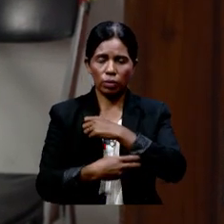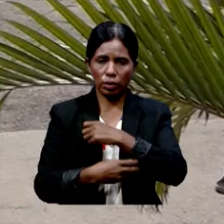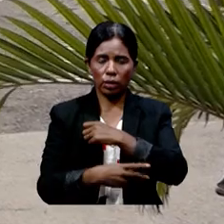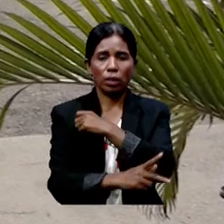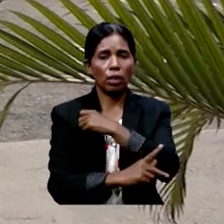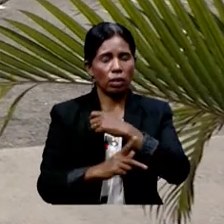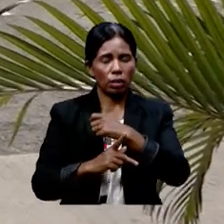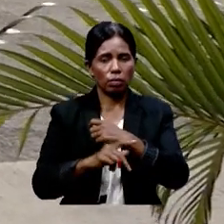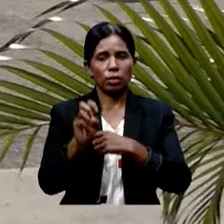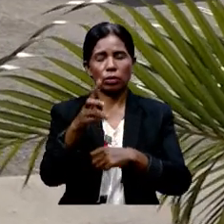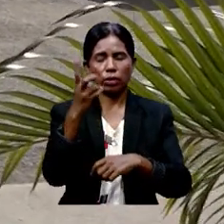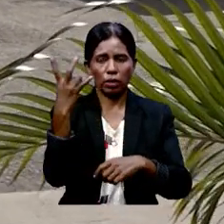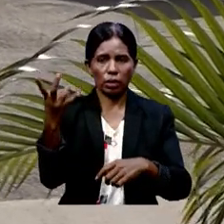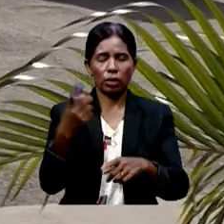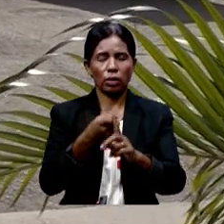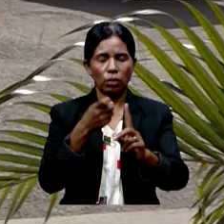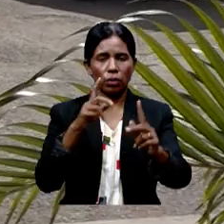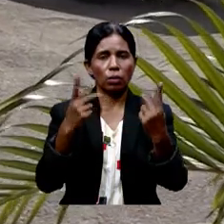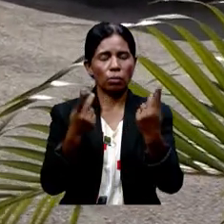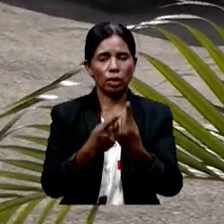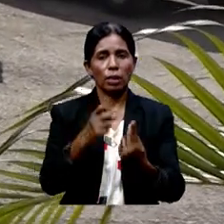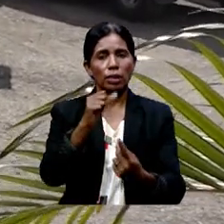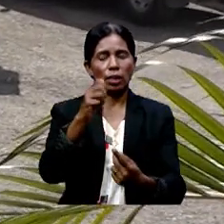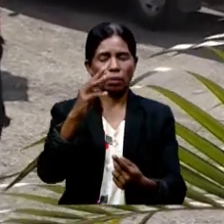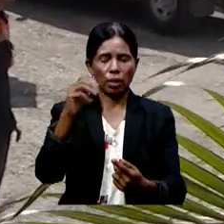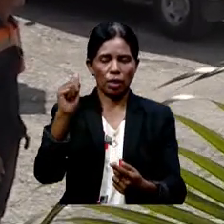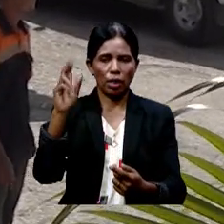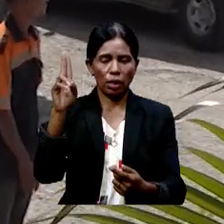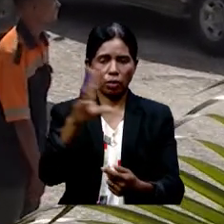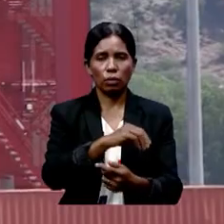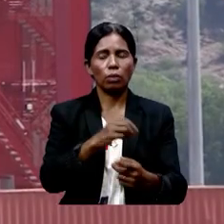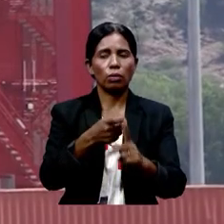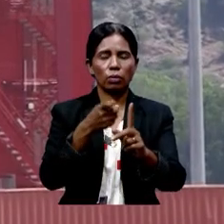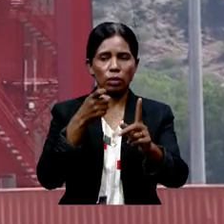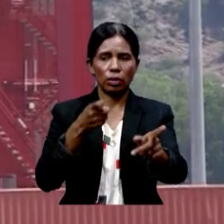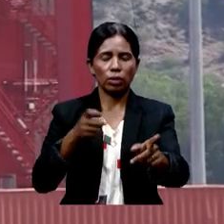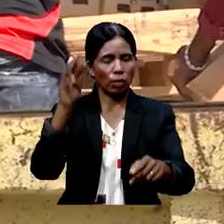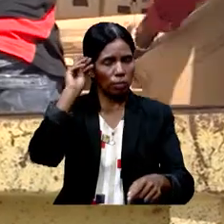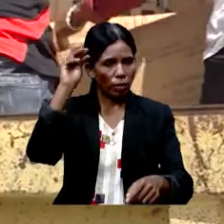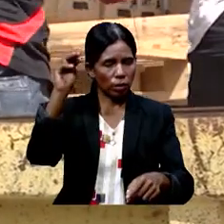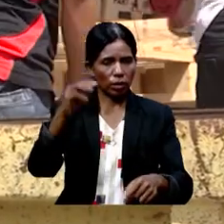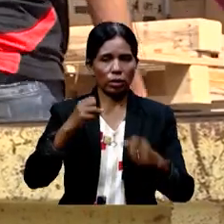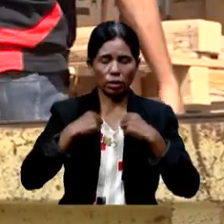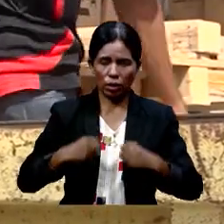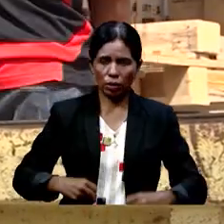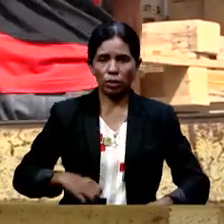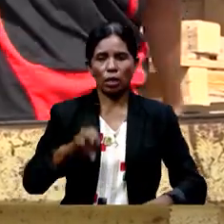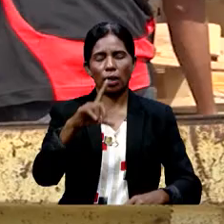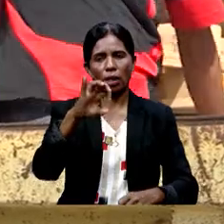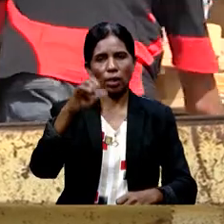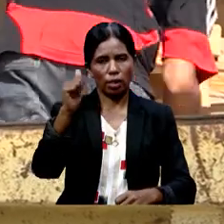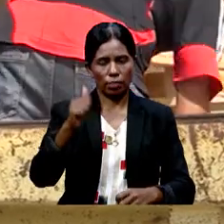uma casa Sosai Moro, Rússia e Companhia Salimago, na berreta na jurisdição de reita, Rússia e Ministra da Saúde, Elia dos Reis de